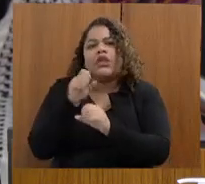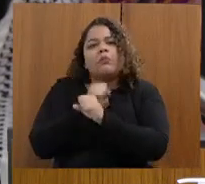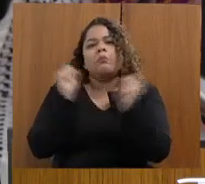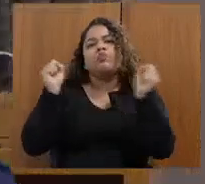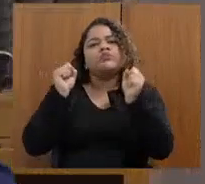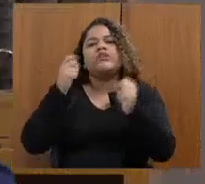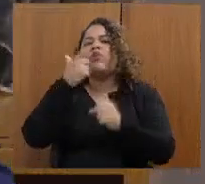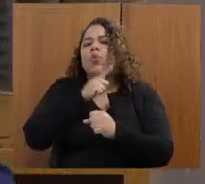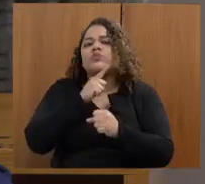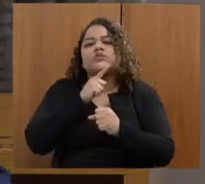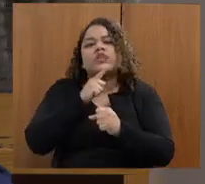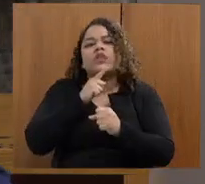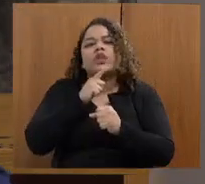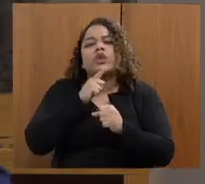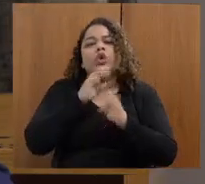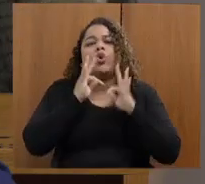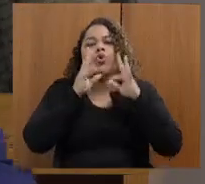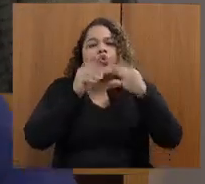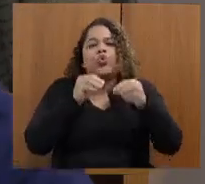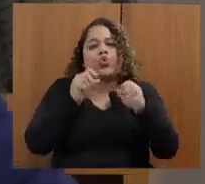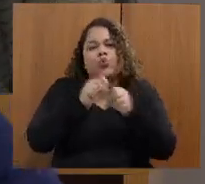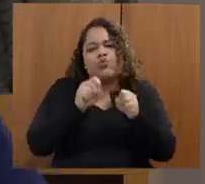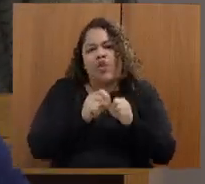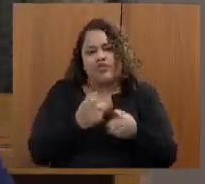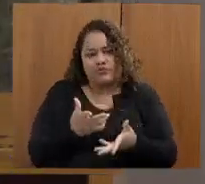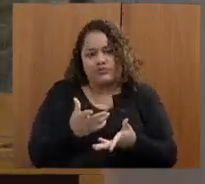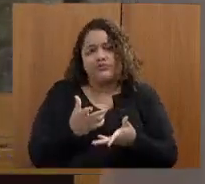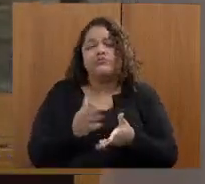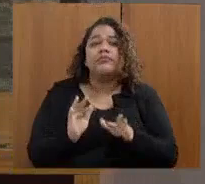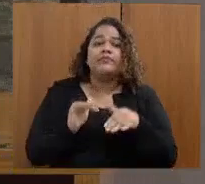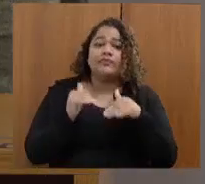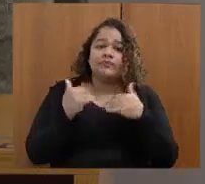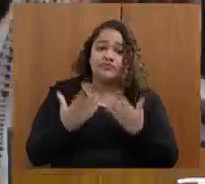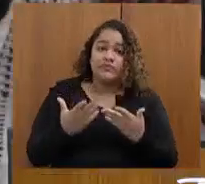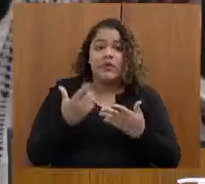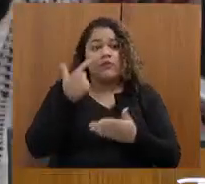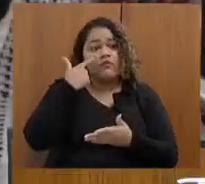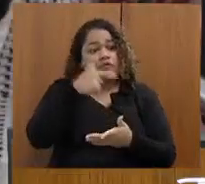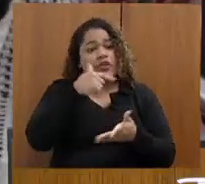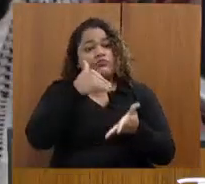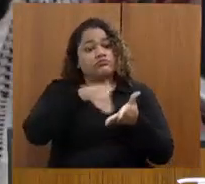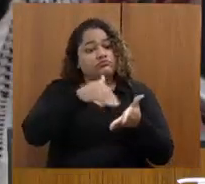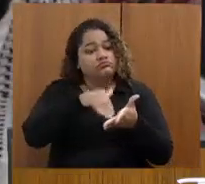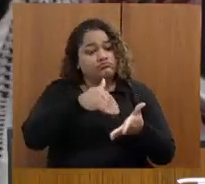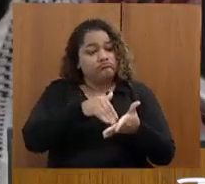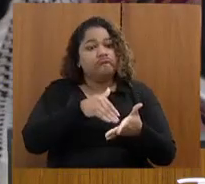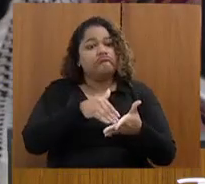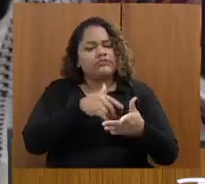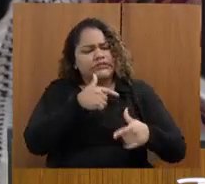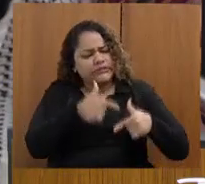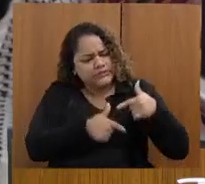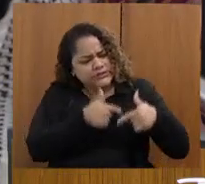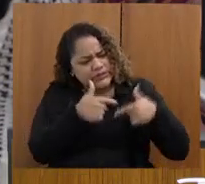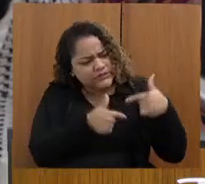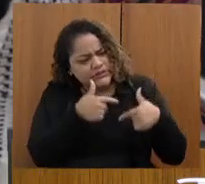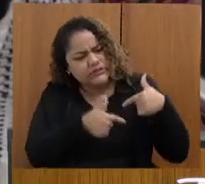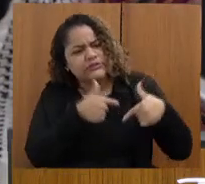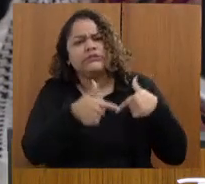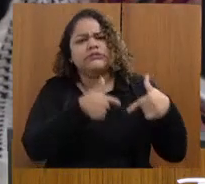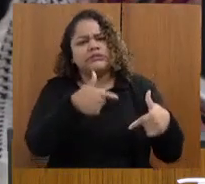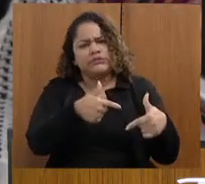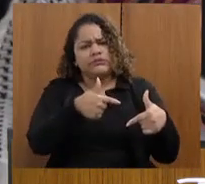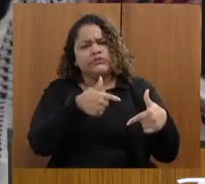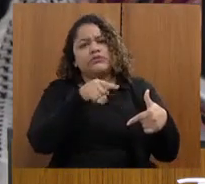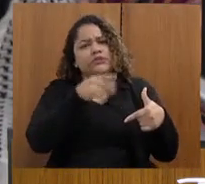as demandas e como nós estamos vendo aí uma secretaria pujante e realmente é melhorando aprimorando